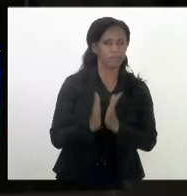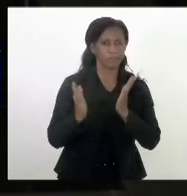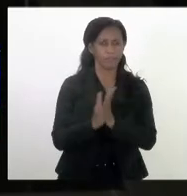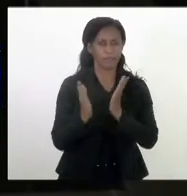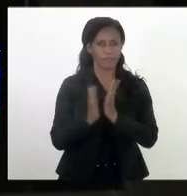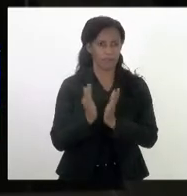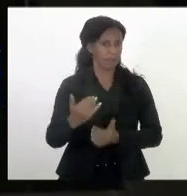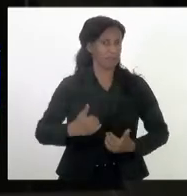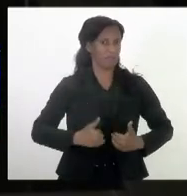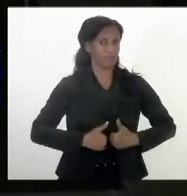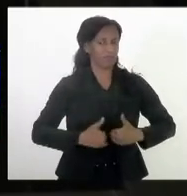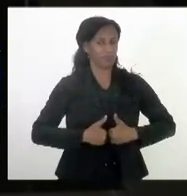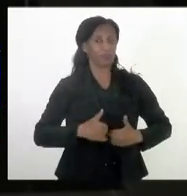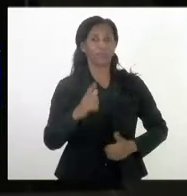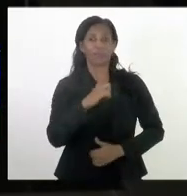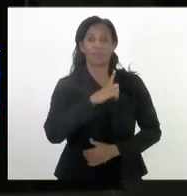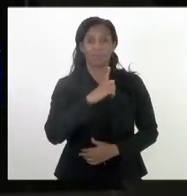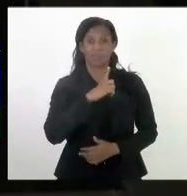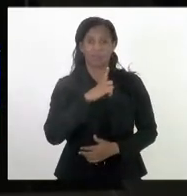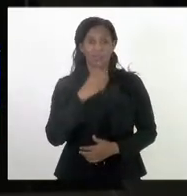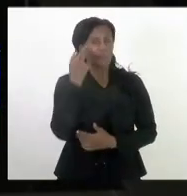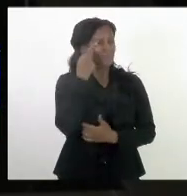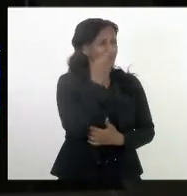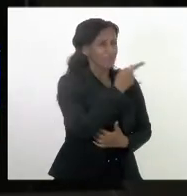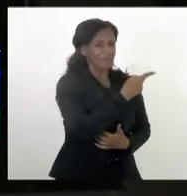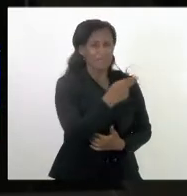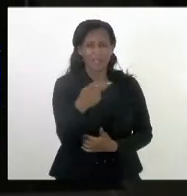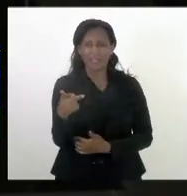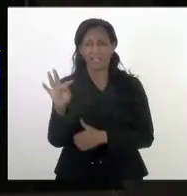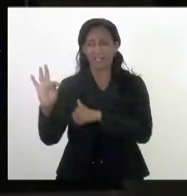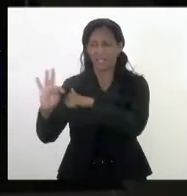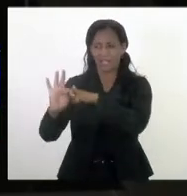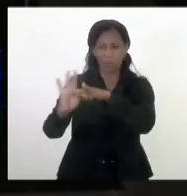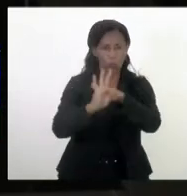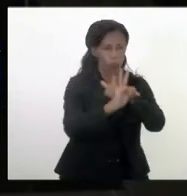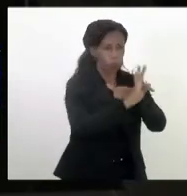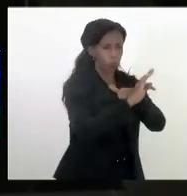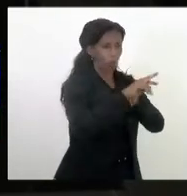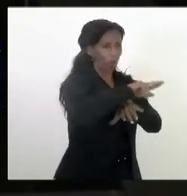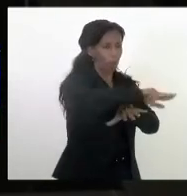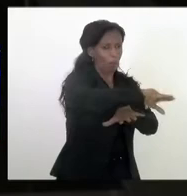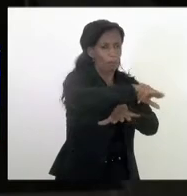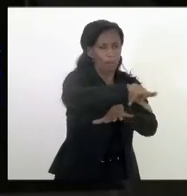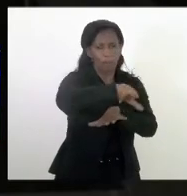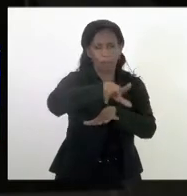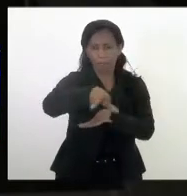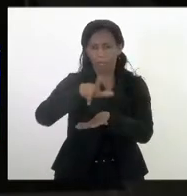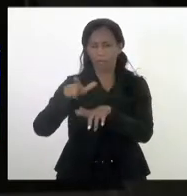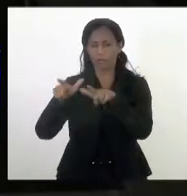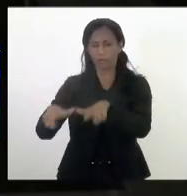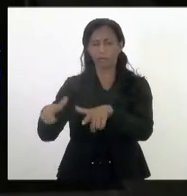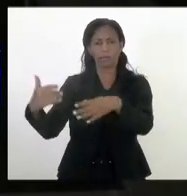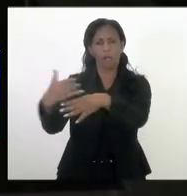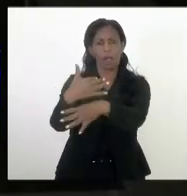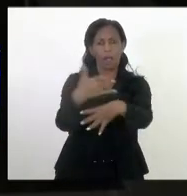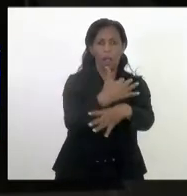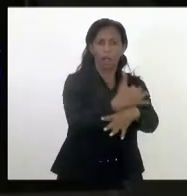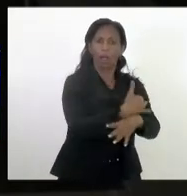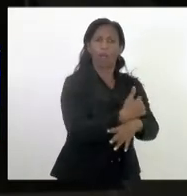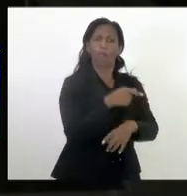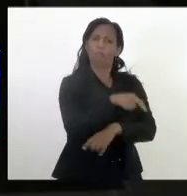já estamos fazendo visitas técnicas territoriais em diferentes cidades para conseguir